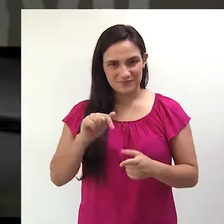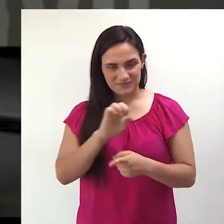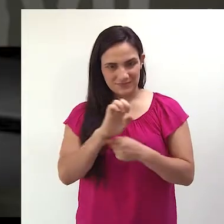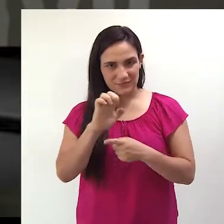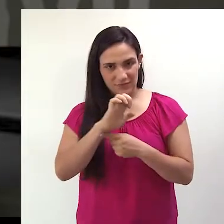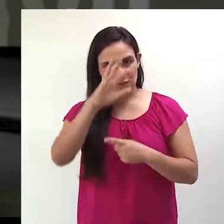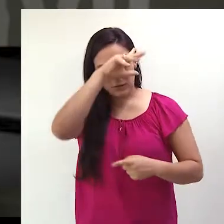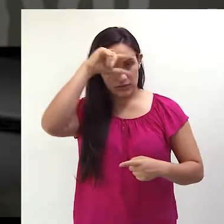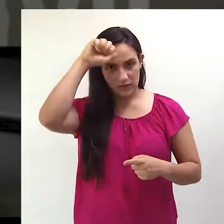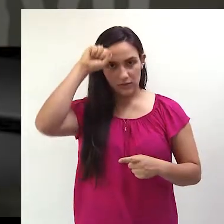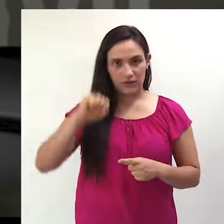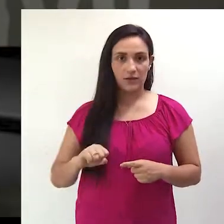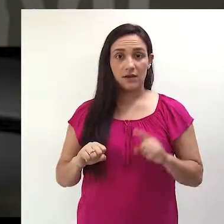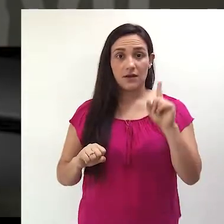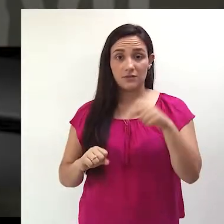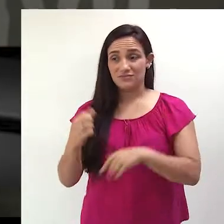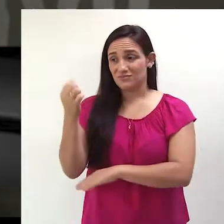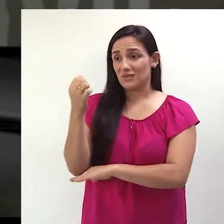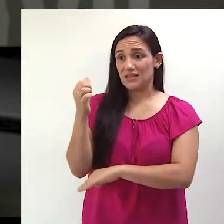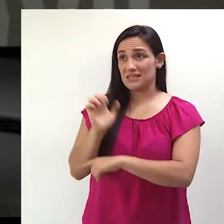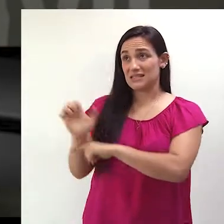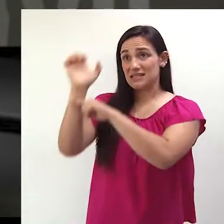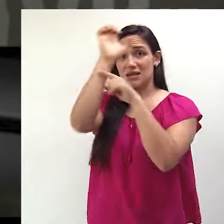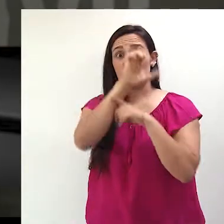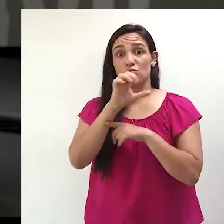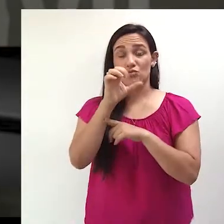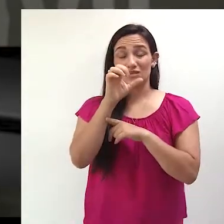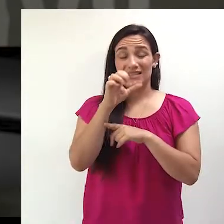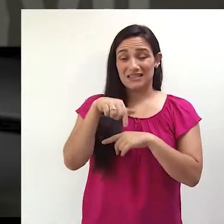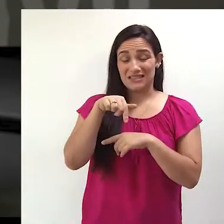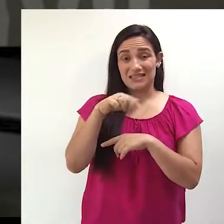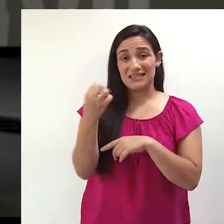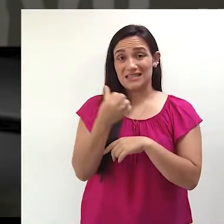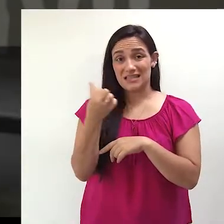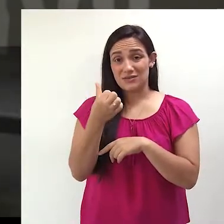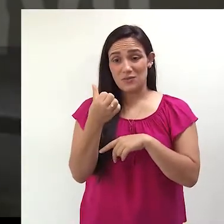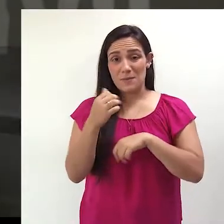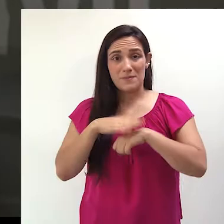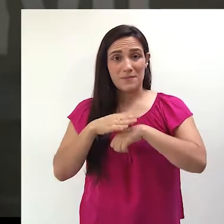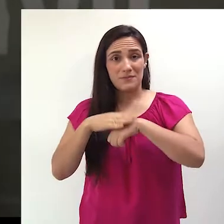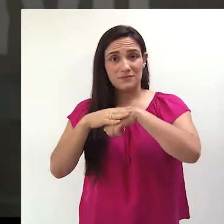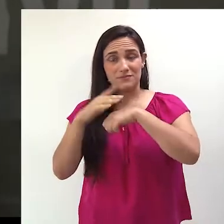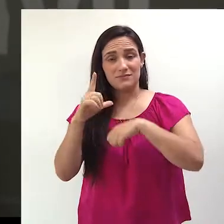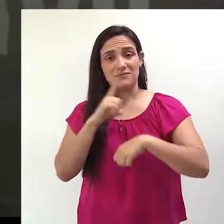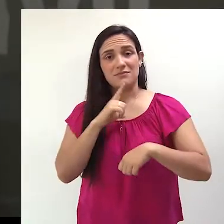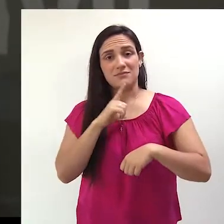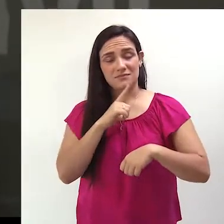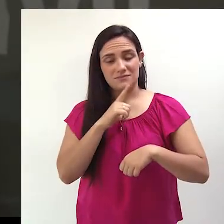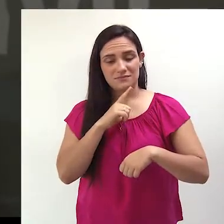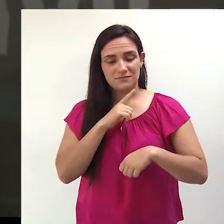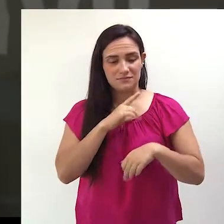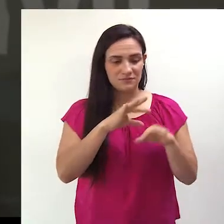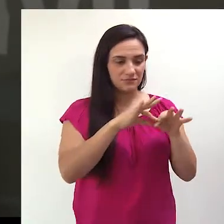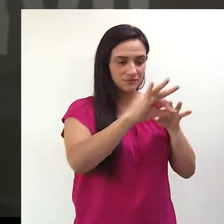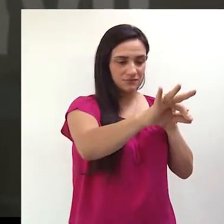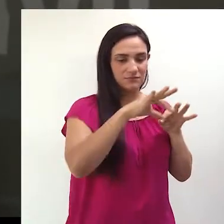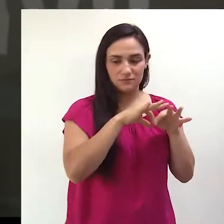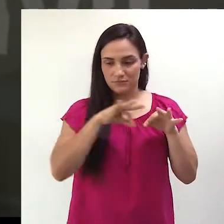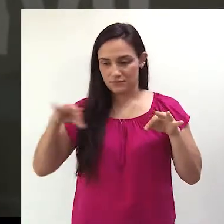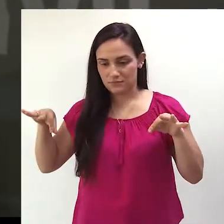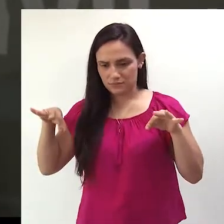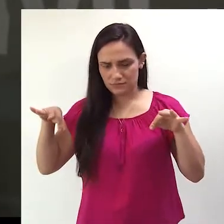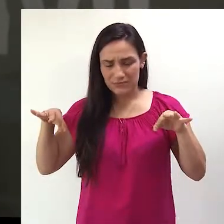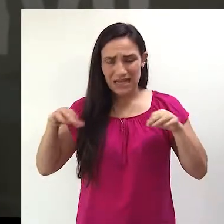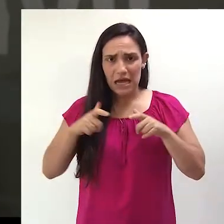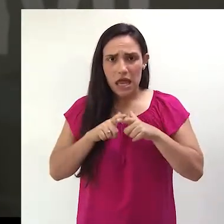Grosso do Sul é o sexto maior estado do Brasil, com quase 360 mil quilômetros quadrados de área.